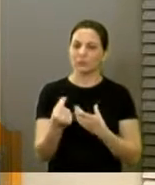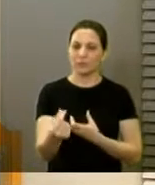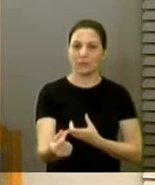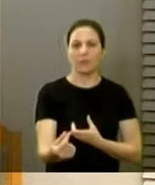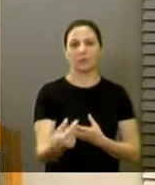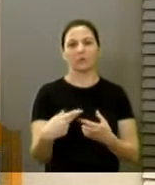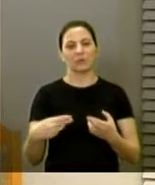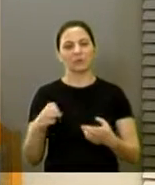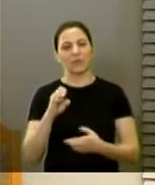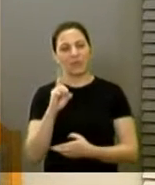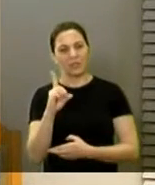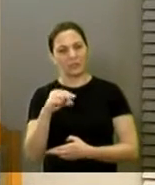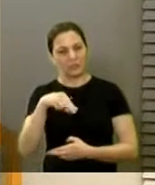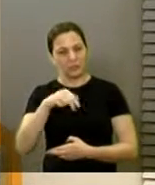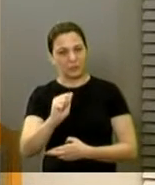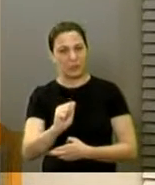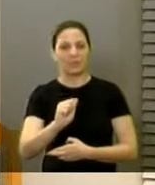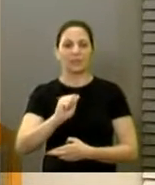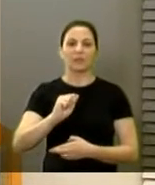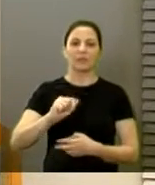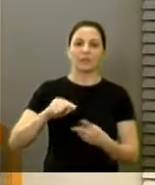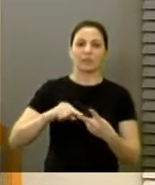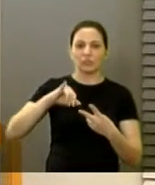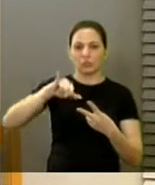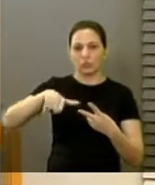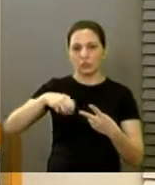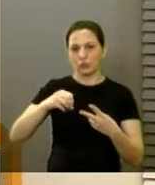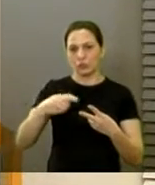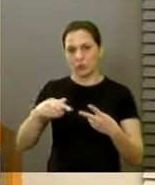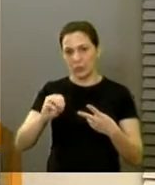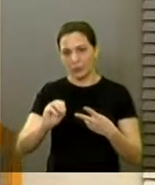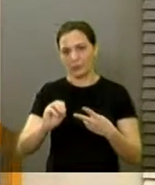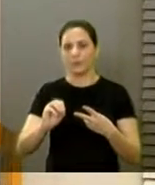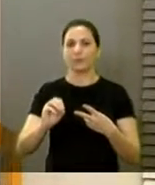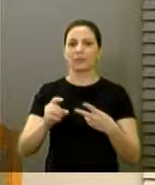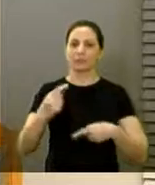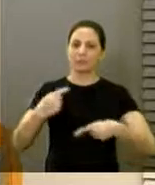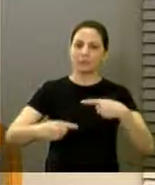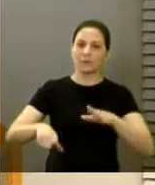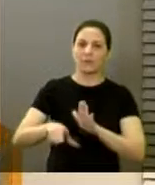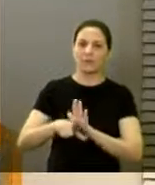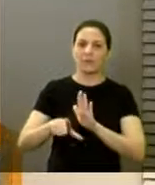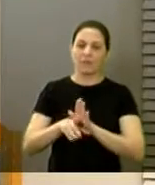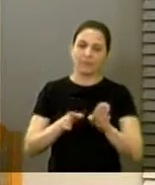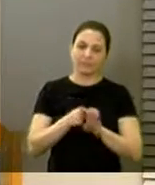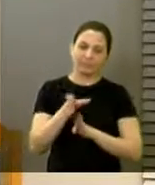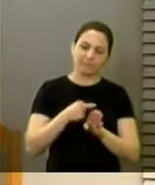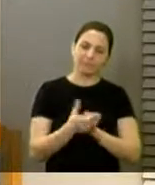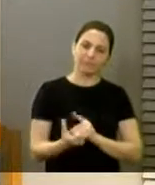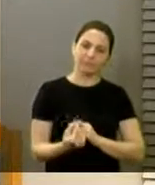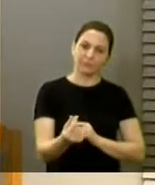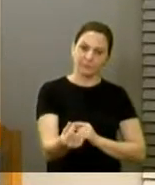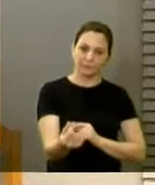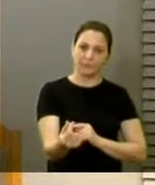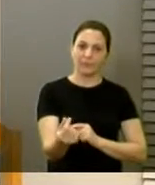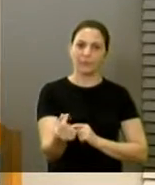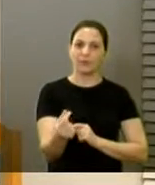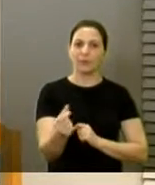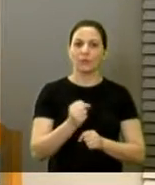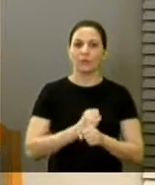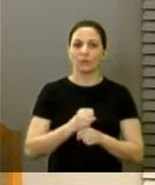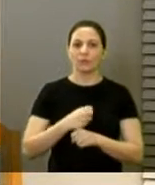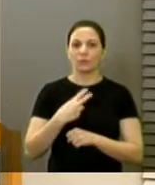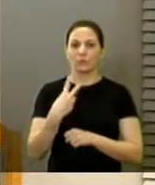regra eo joão farias nós vamos começar a debater a lei de diretrizes orçamentárias para